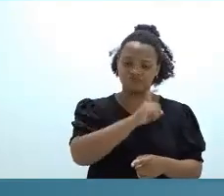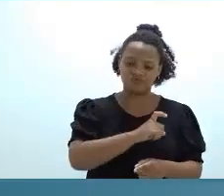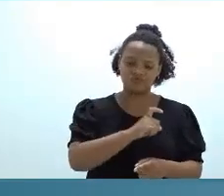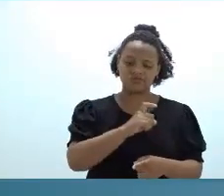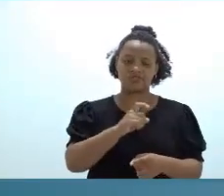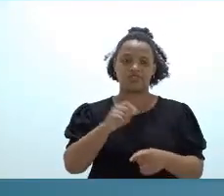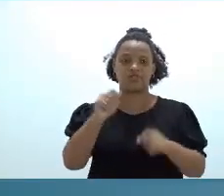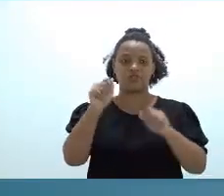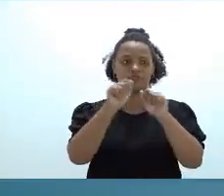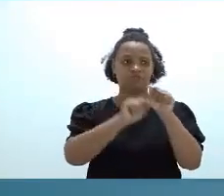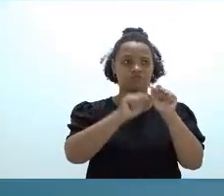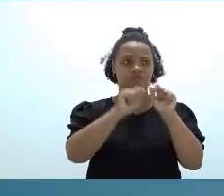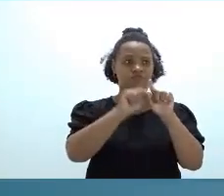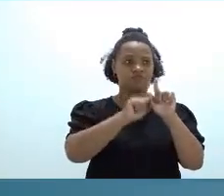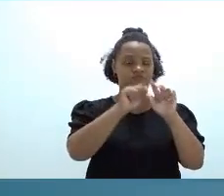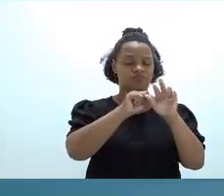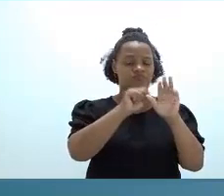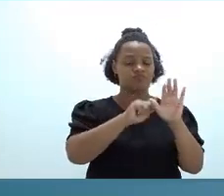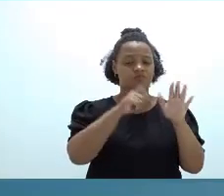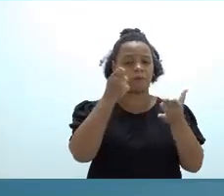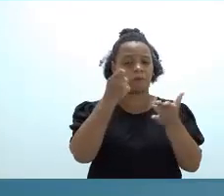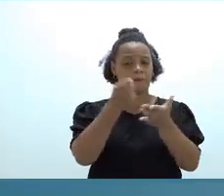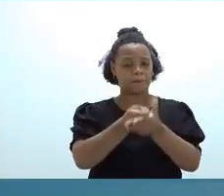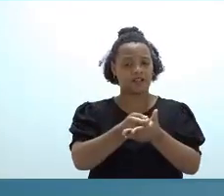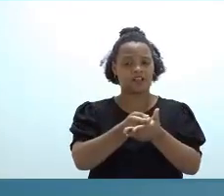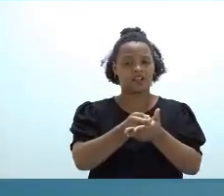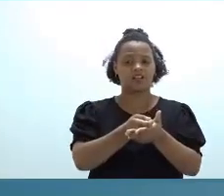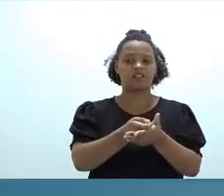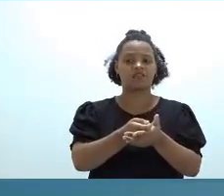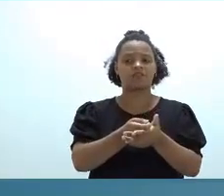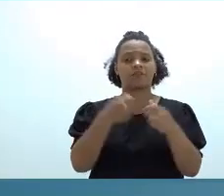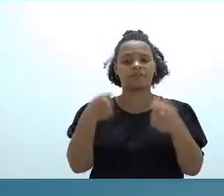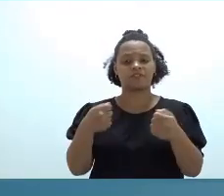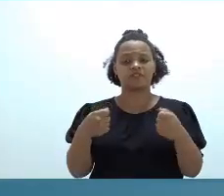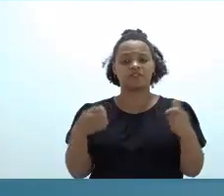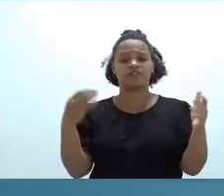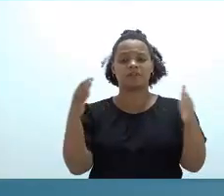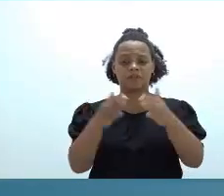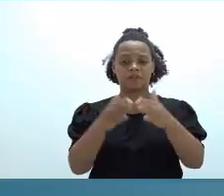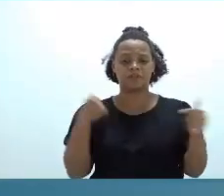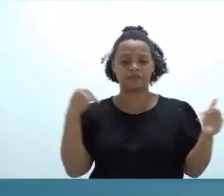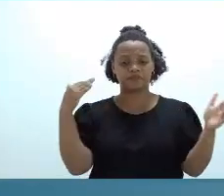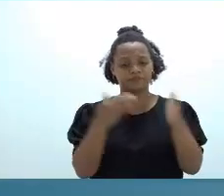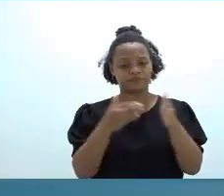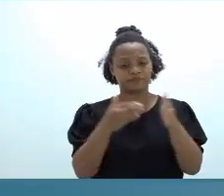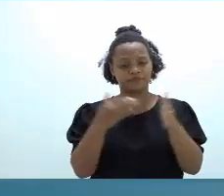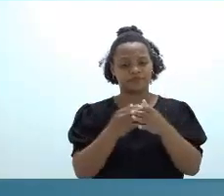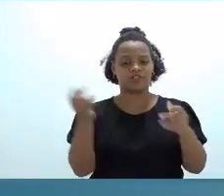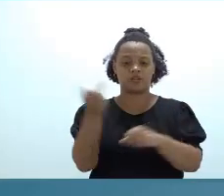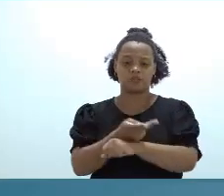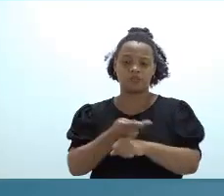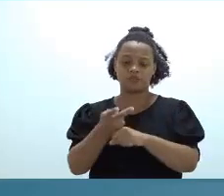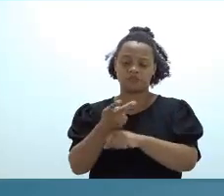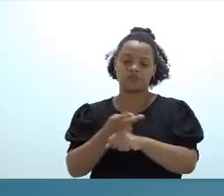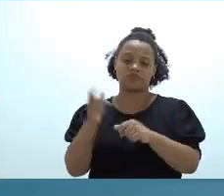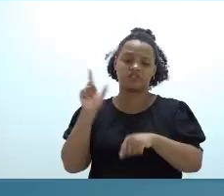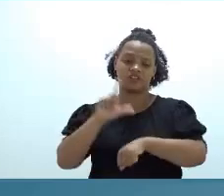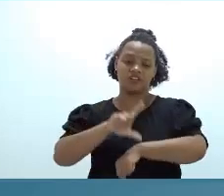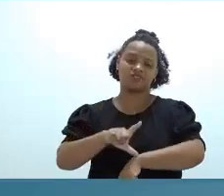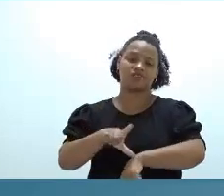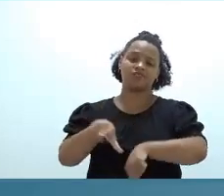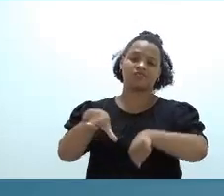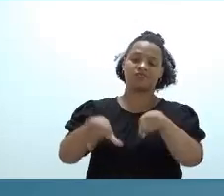sequestro, tem que pedir bloqueio. A Procuradoria é melhorzinha. Está atrasando, paga por 2, 3 meses que isso não